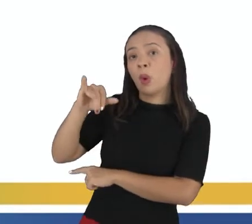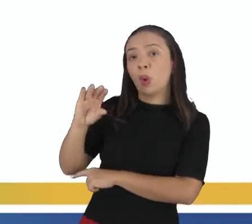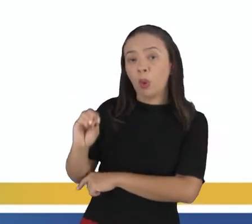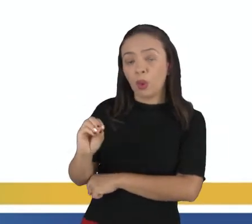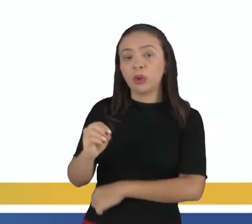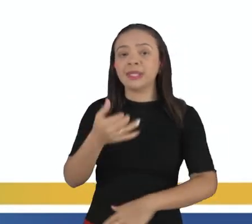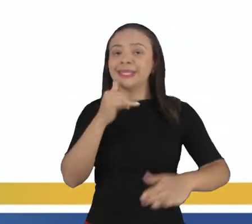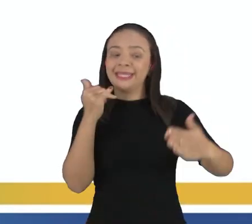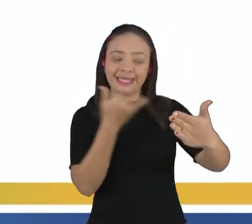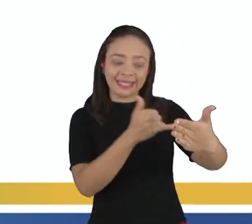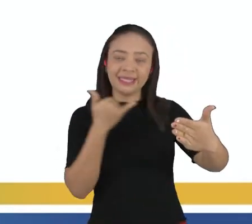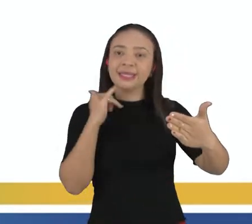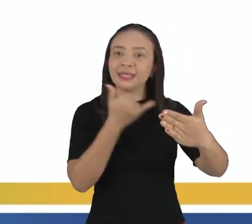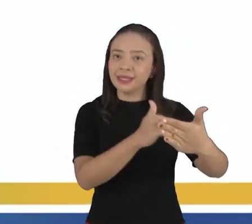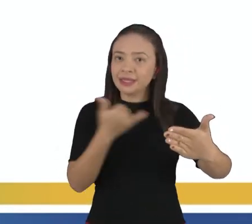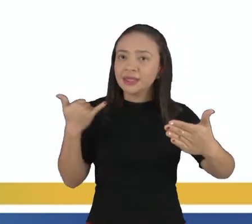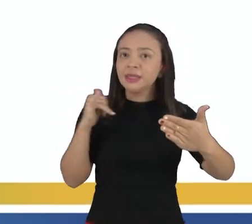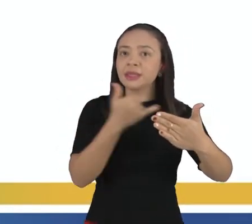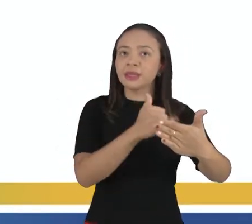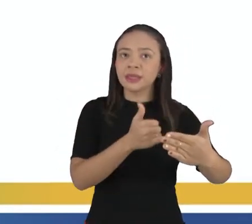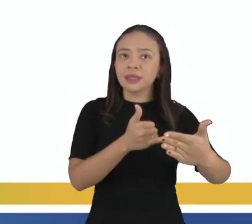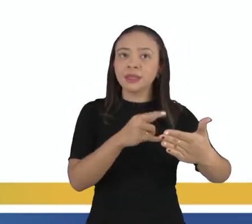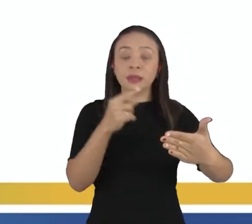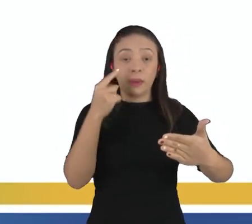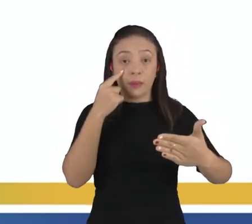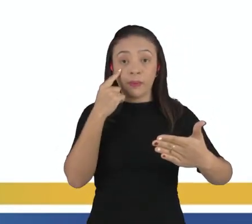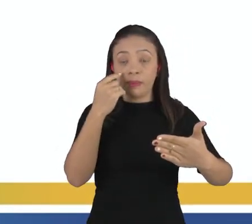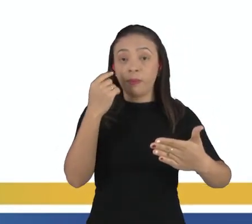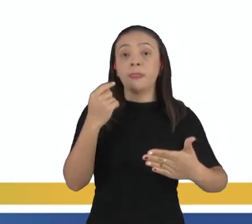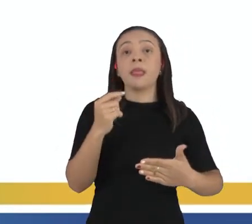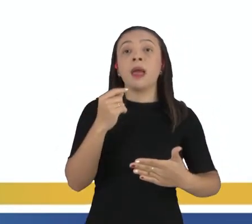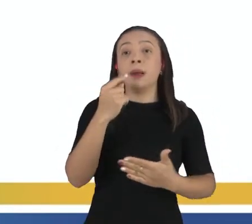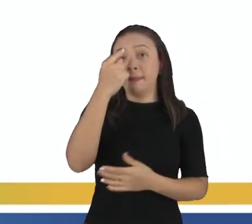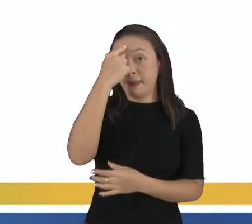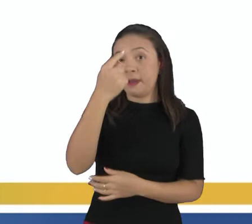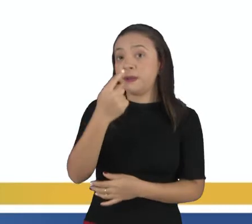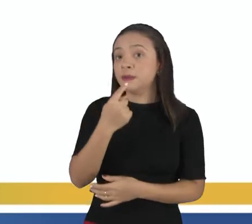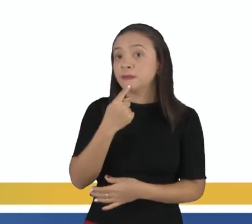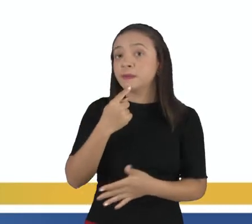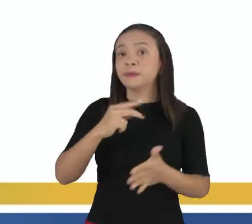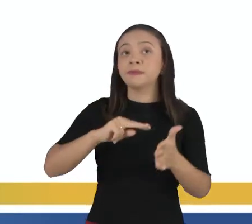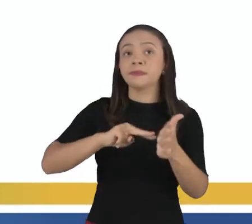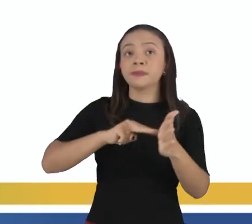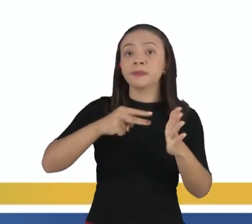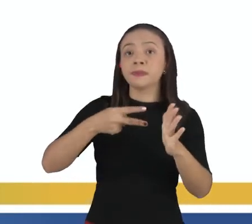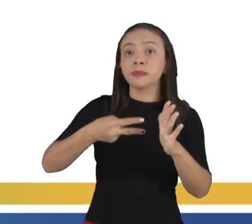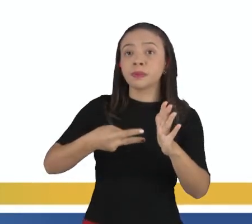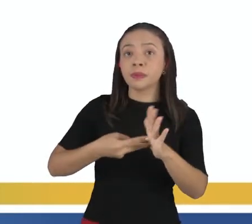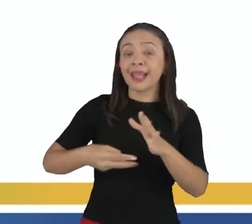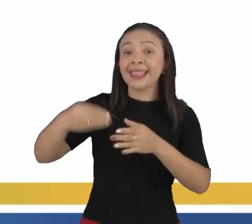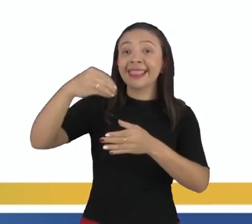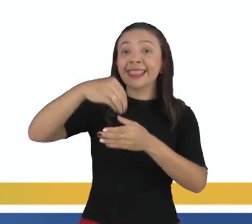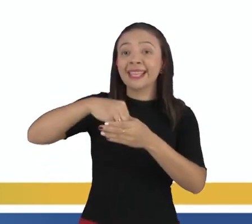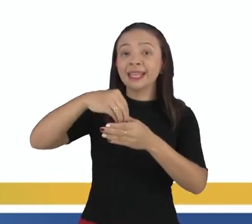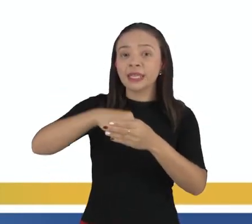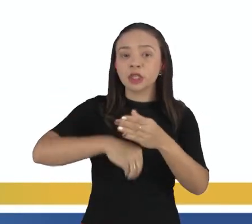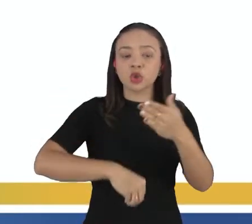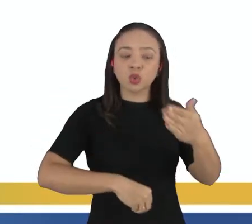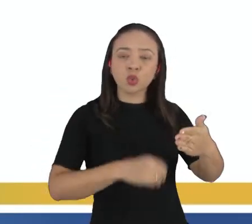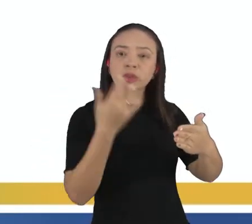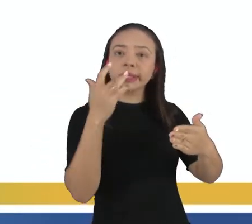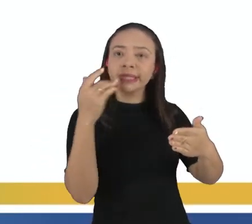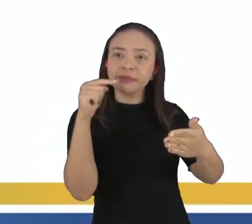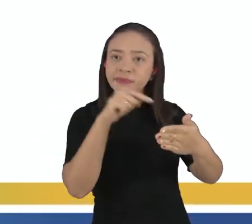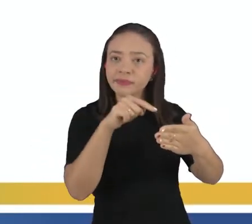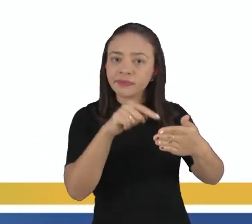seguintes conclusões. Então, aqui, esse desenho, ele representa o interior da lâmina de ouro, a